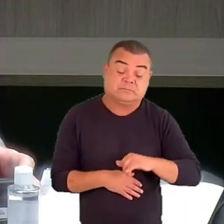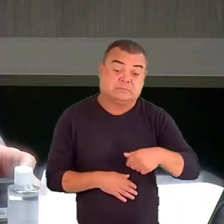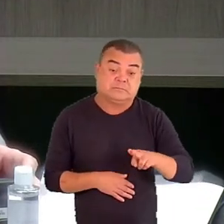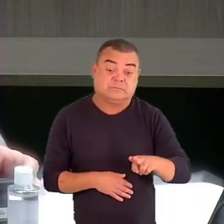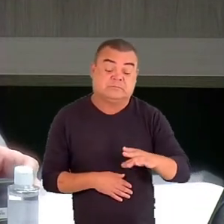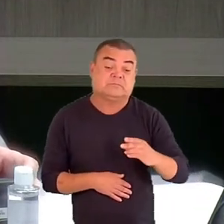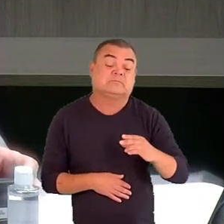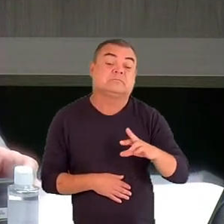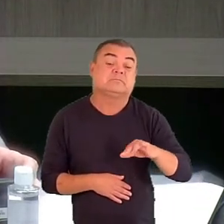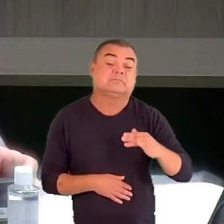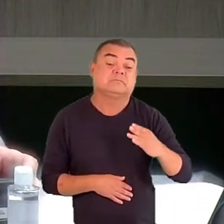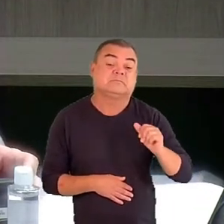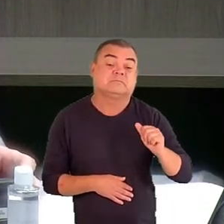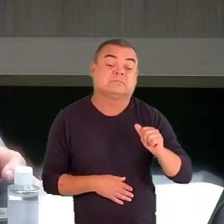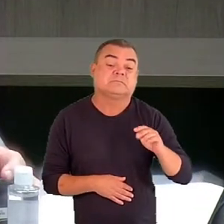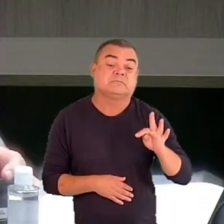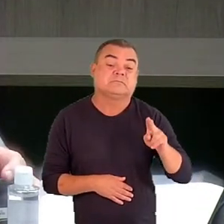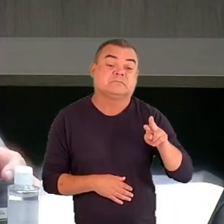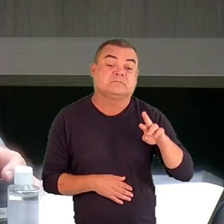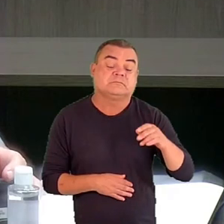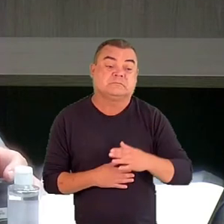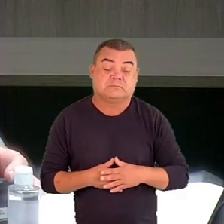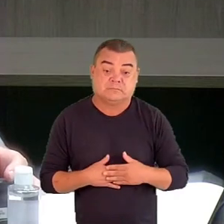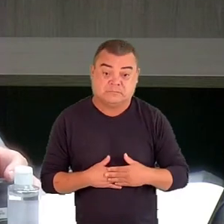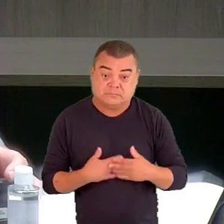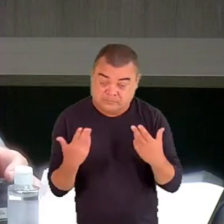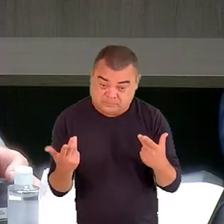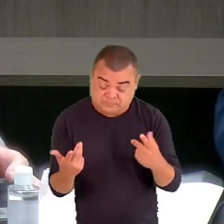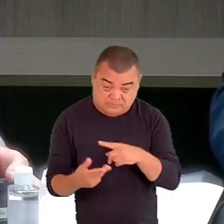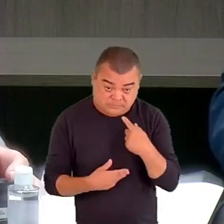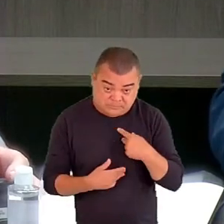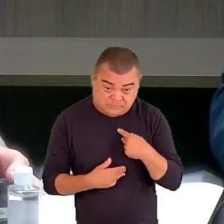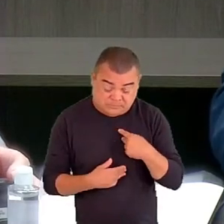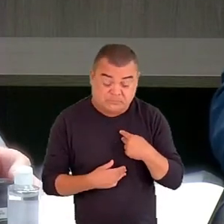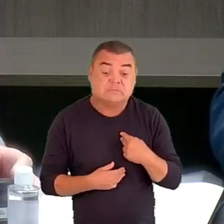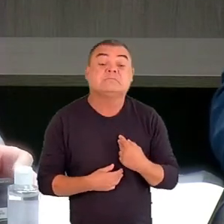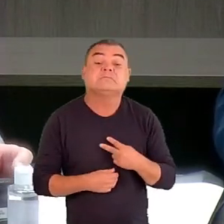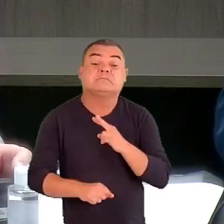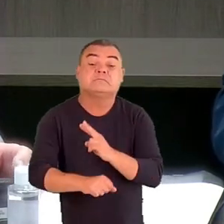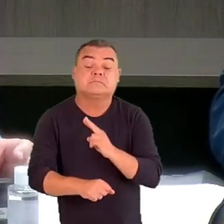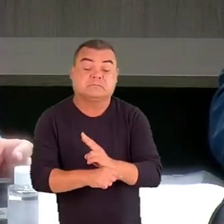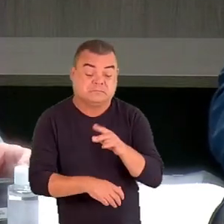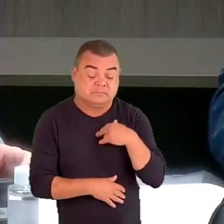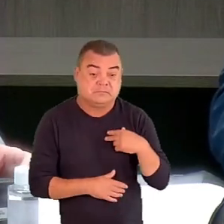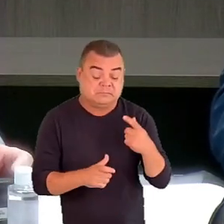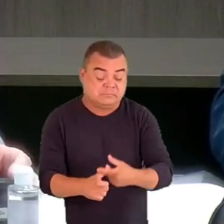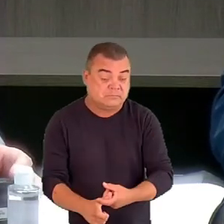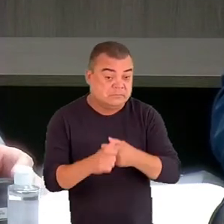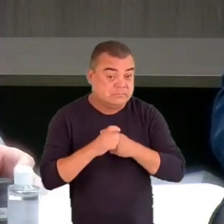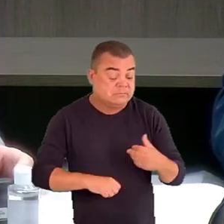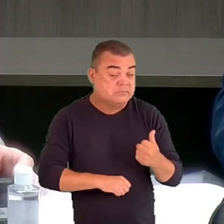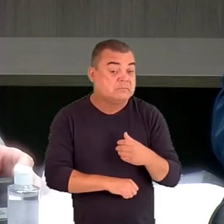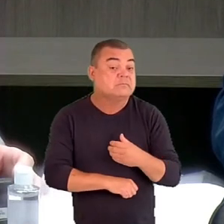forma que defendemos a nossa independência funcional, também defendemos